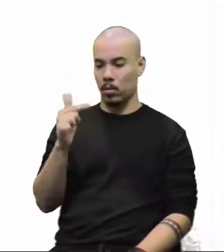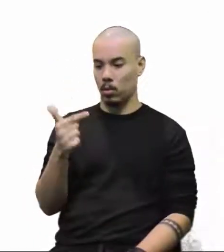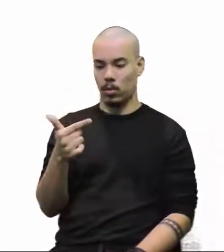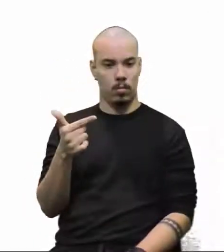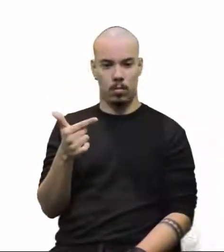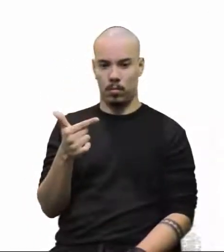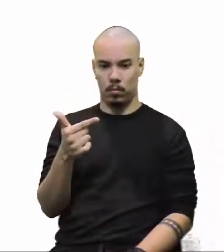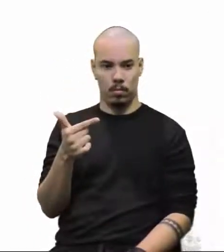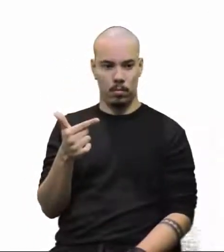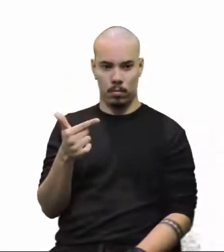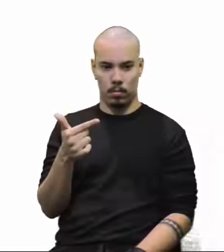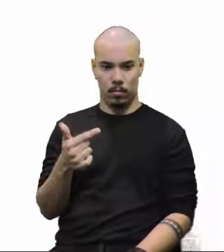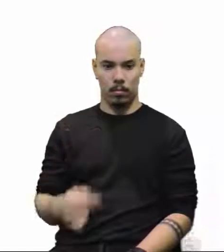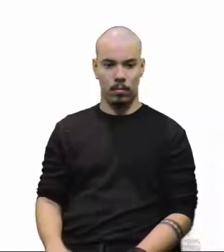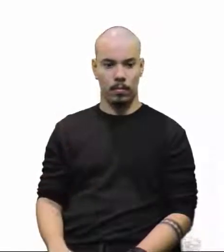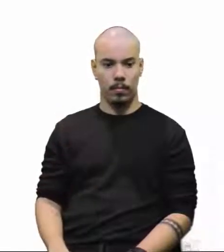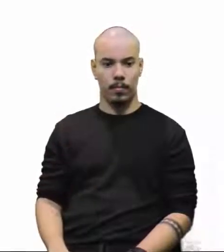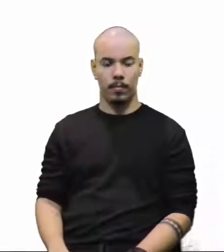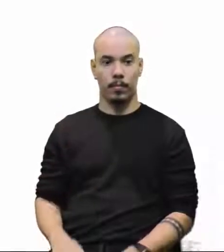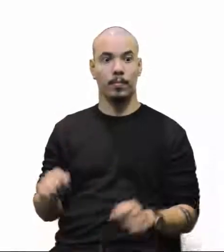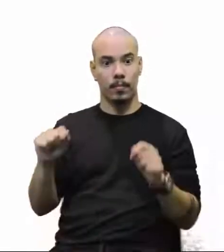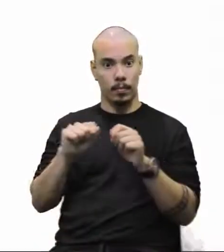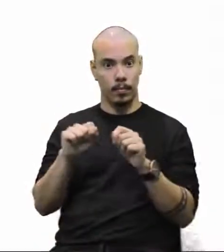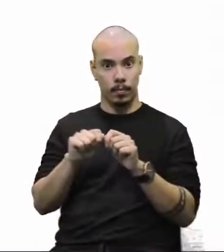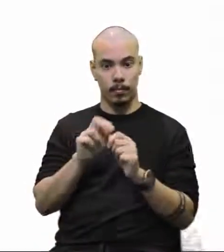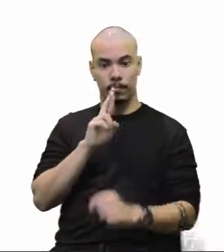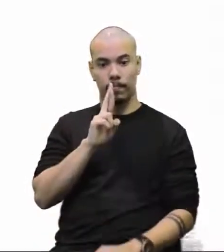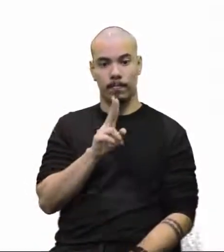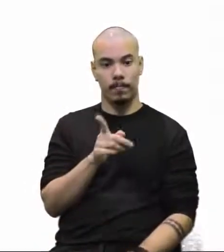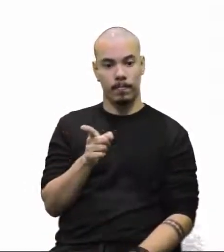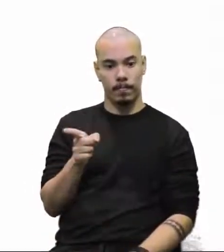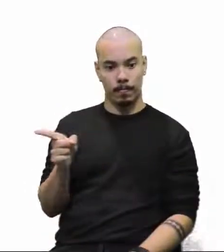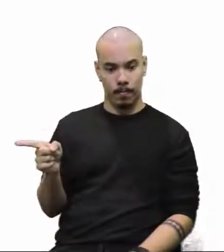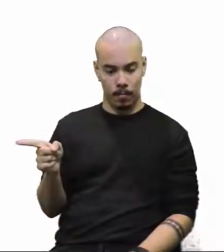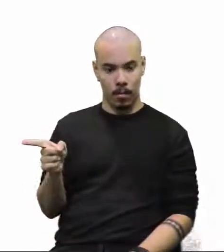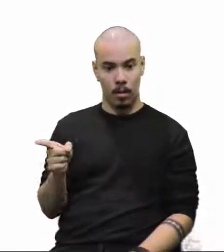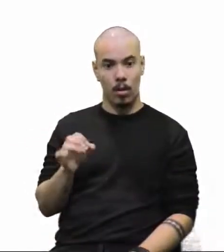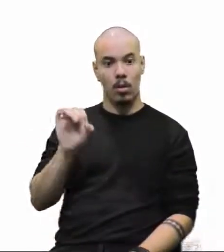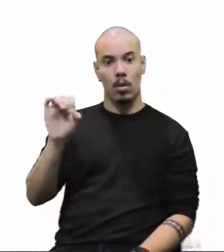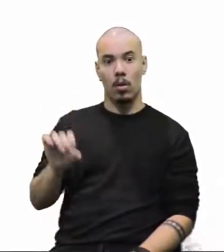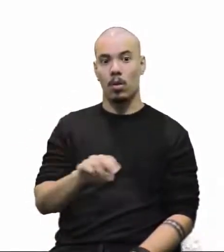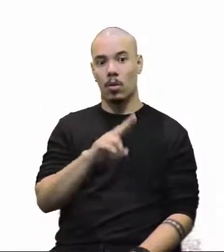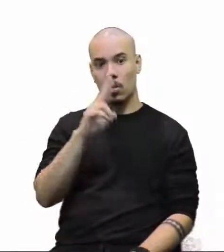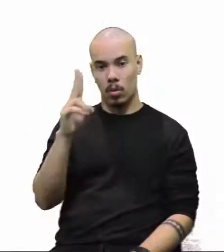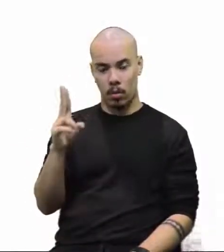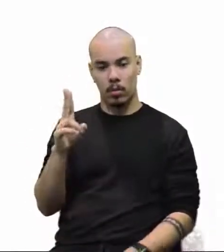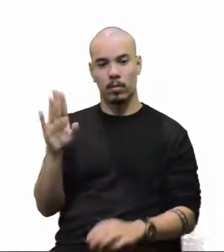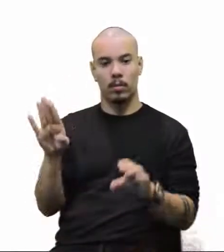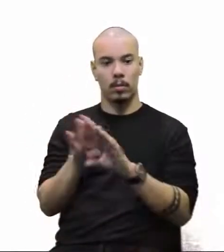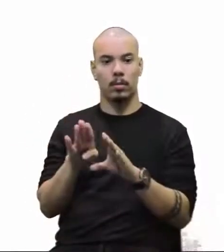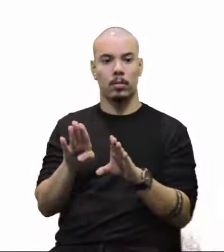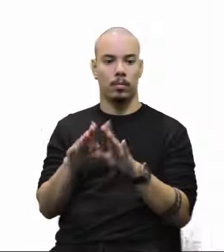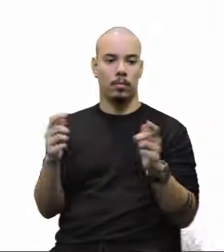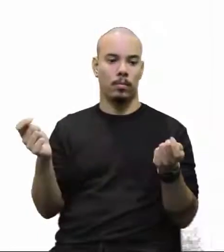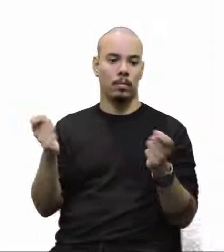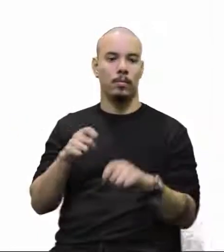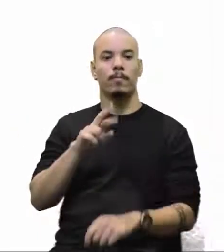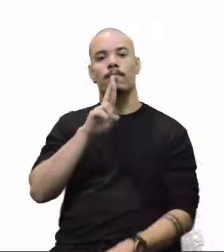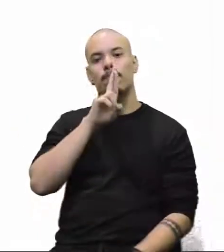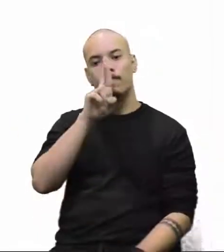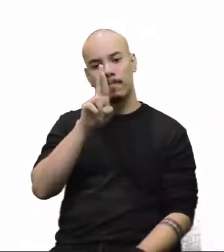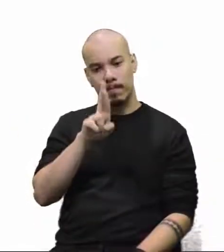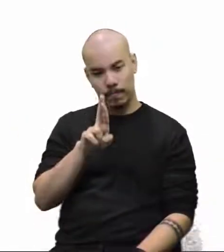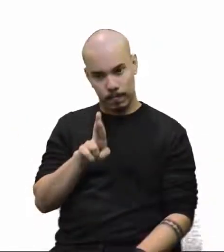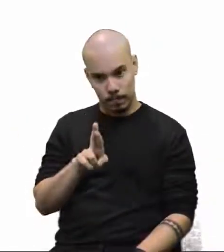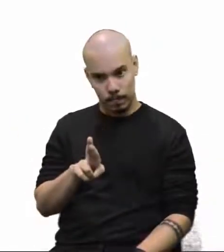0,02. Aí você vai chegar ou outros resultados aí se você quiser